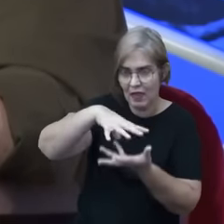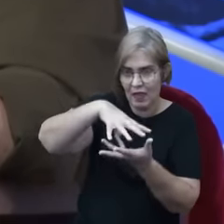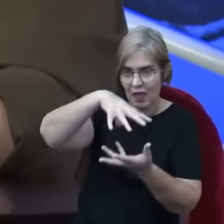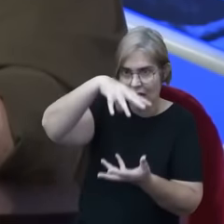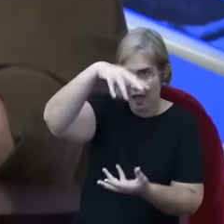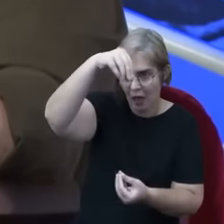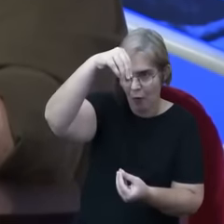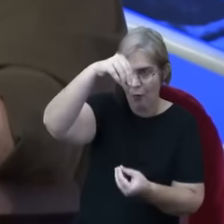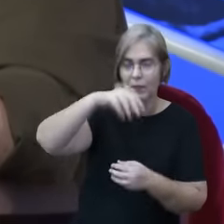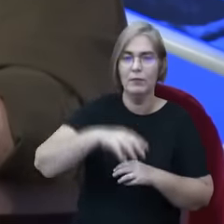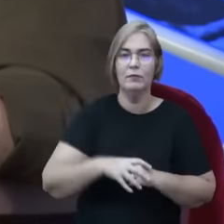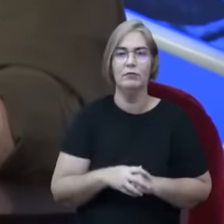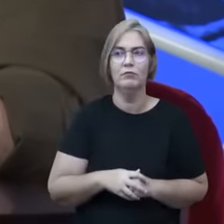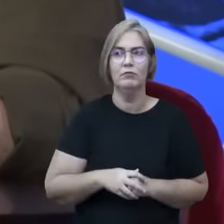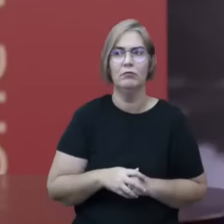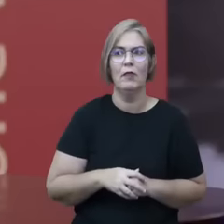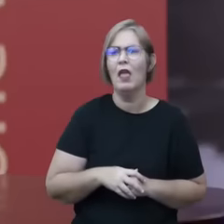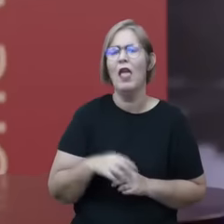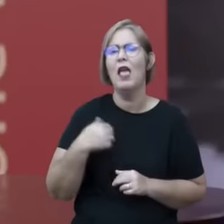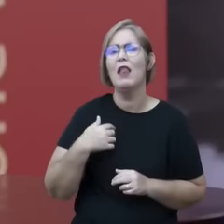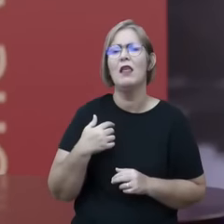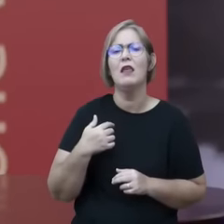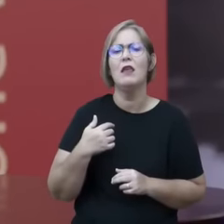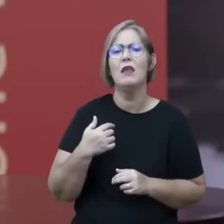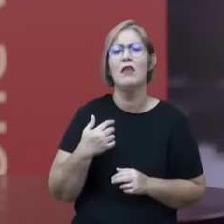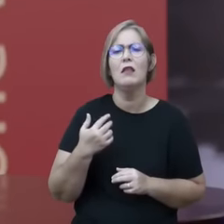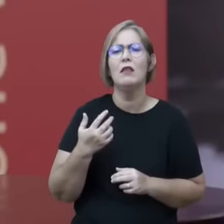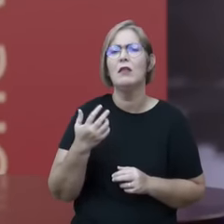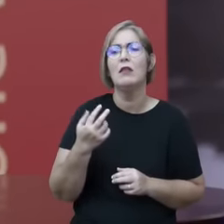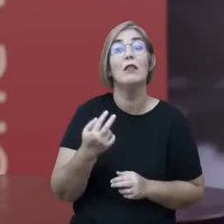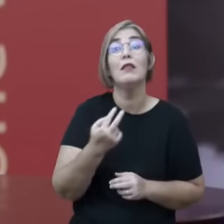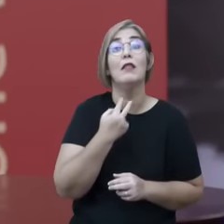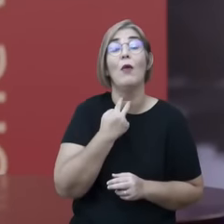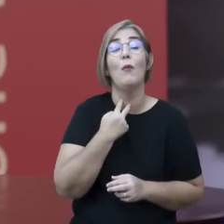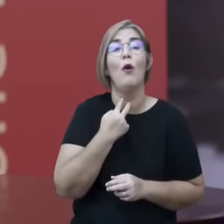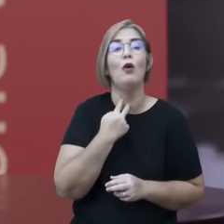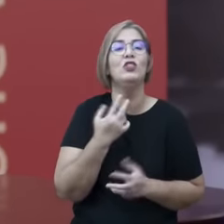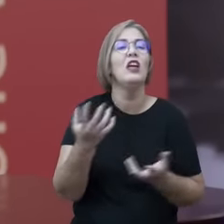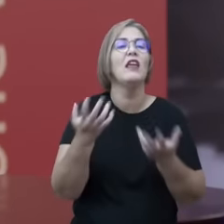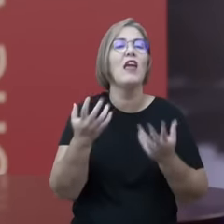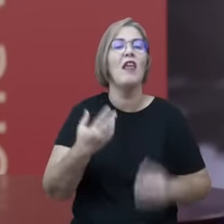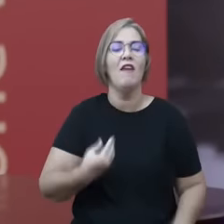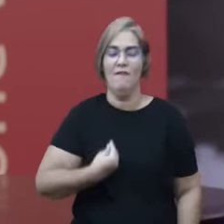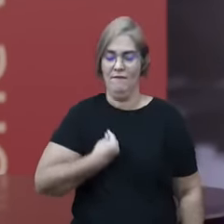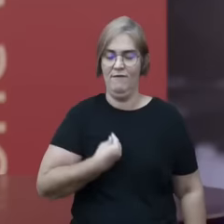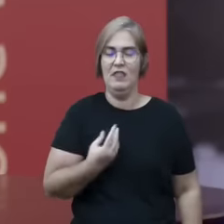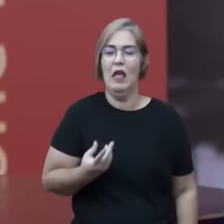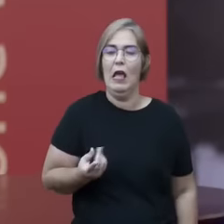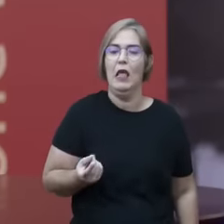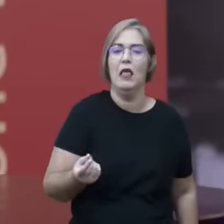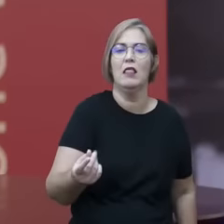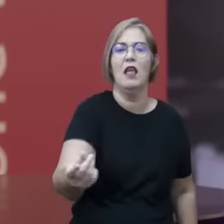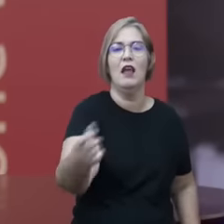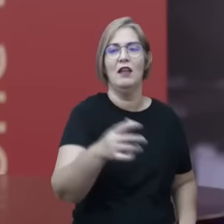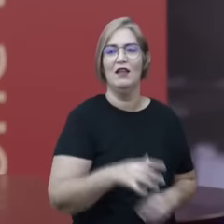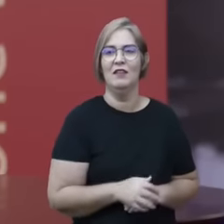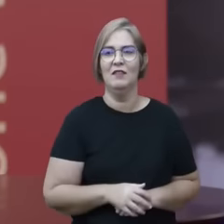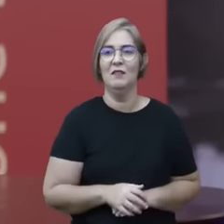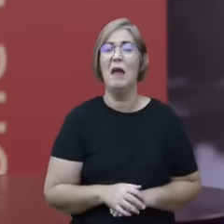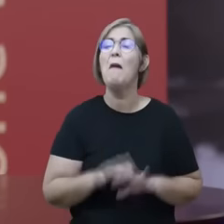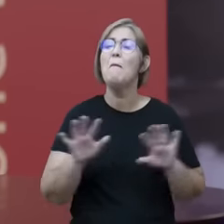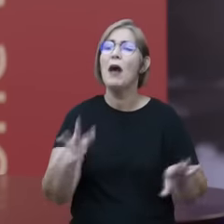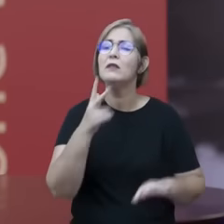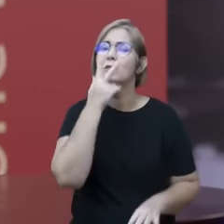não busca a vida imortal, não aspira a vida imortal, mas esgota o campo do possível.